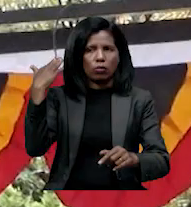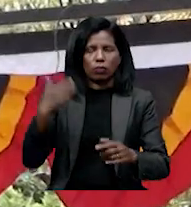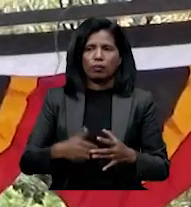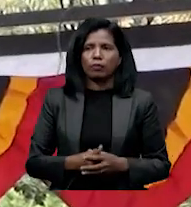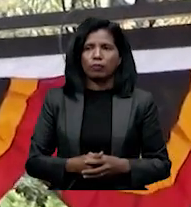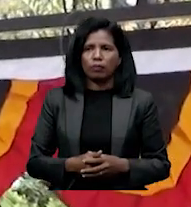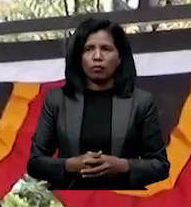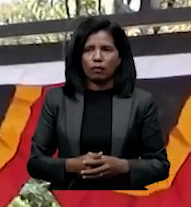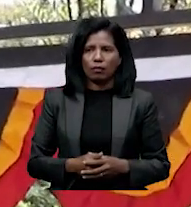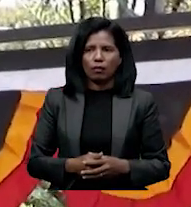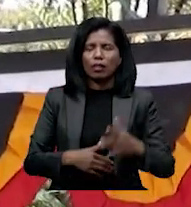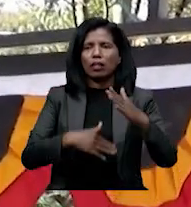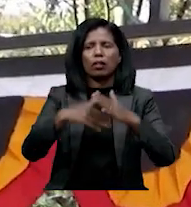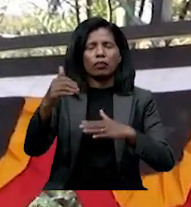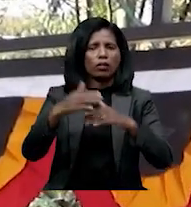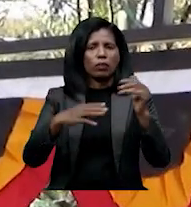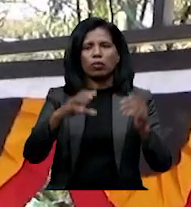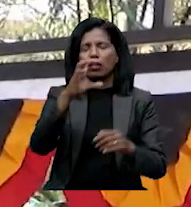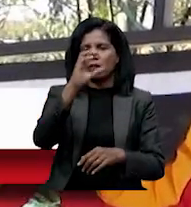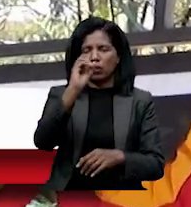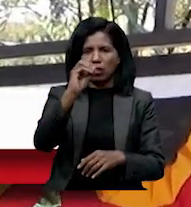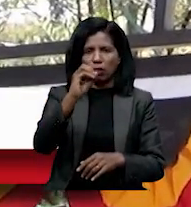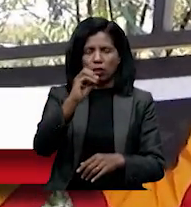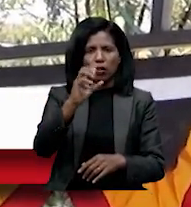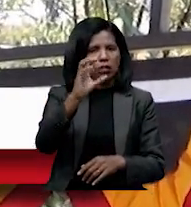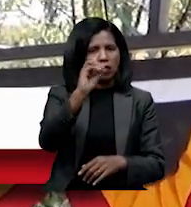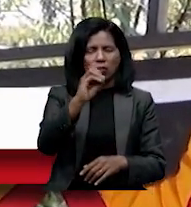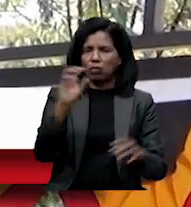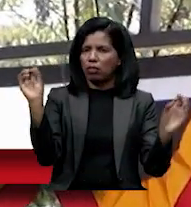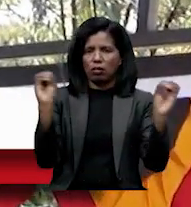hirang. Infrastruktura zero, nol, laya.